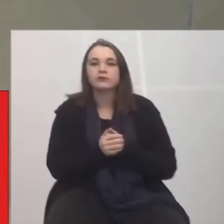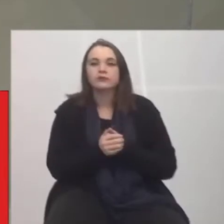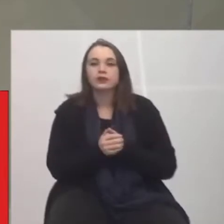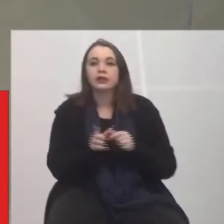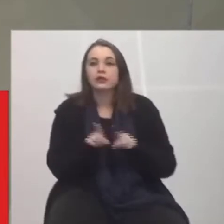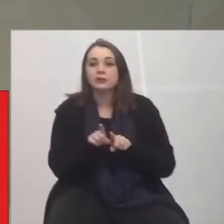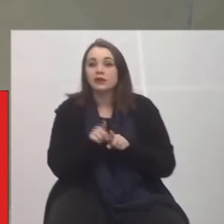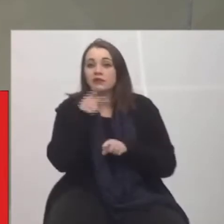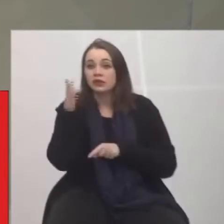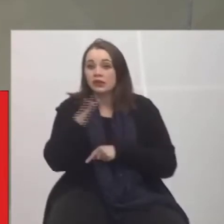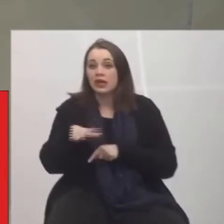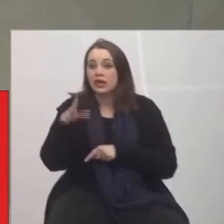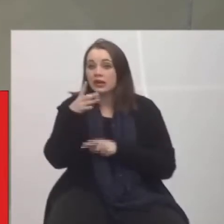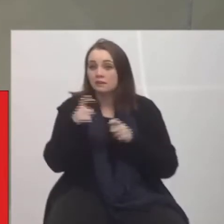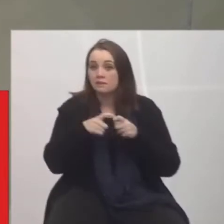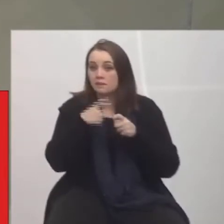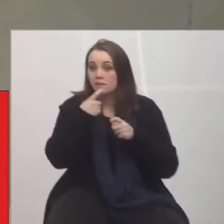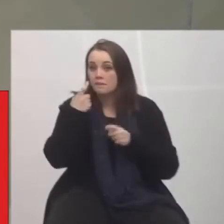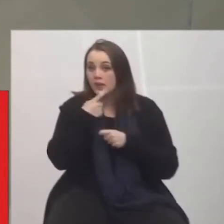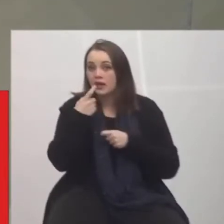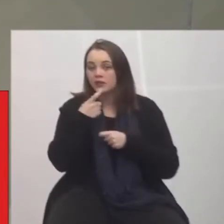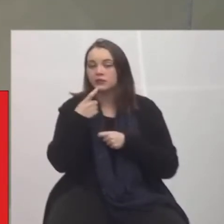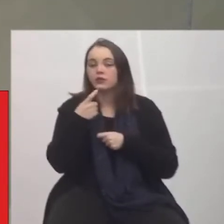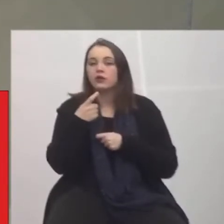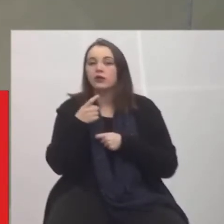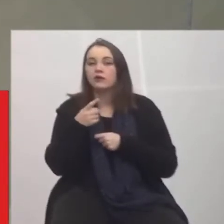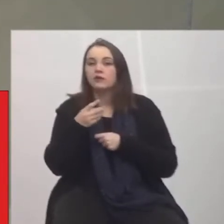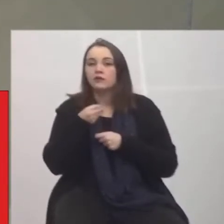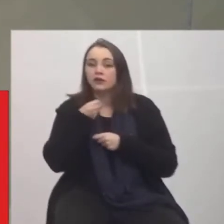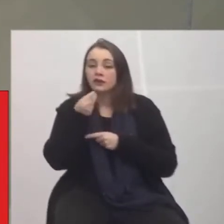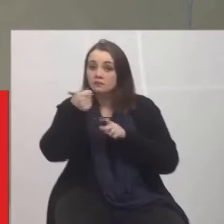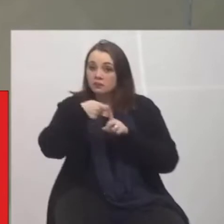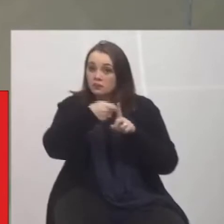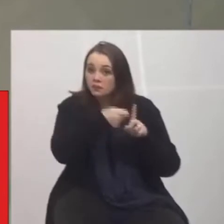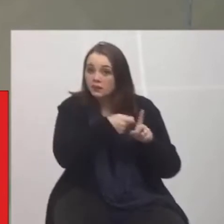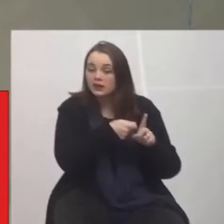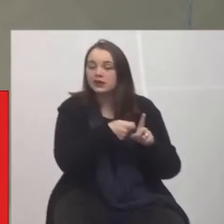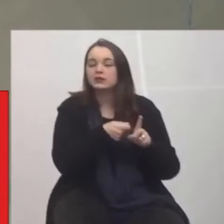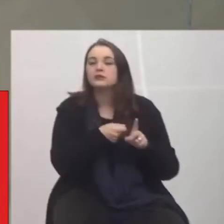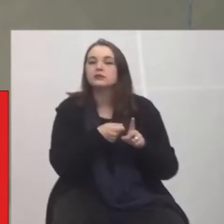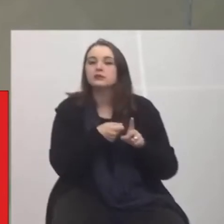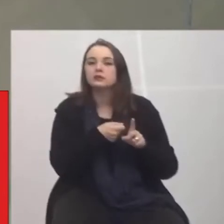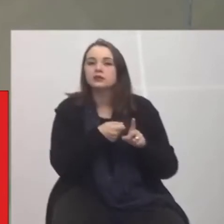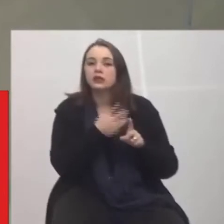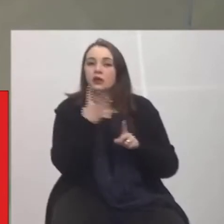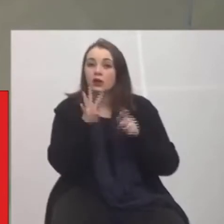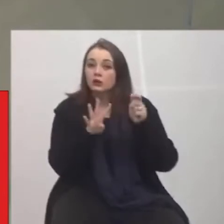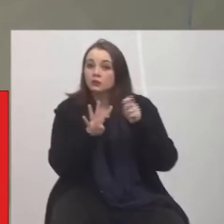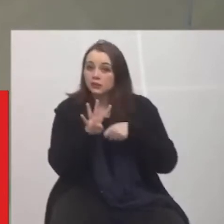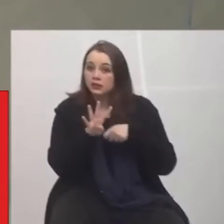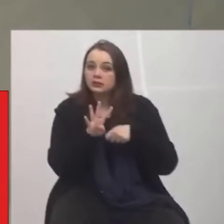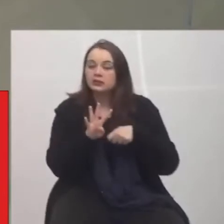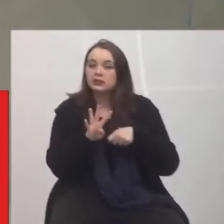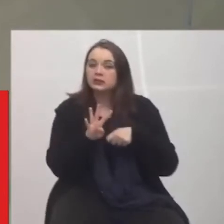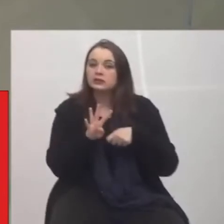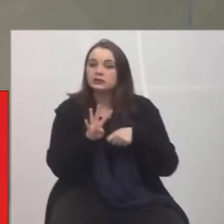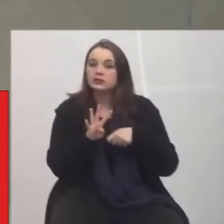à odontologia, foram entregues ao mês desse período, então, em 4 meses, né? Todo